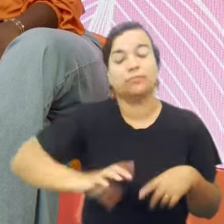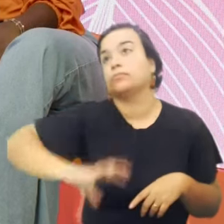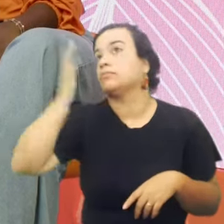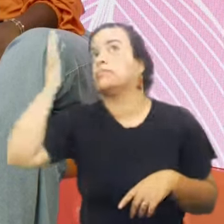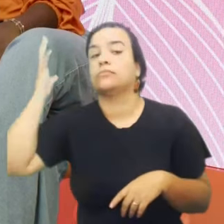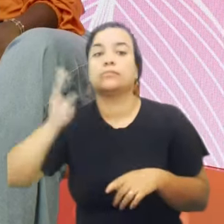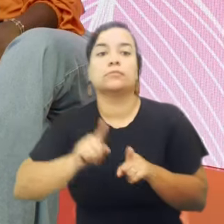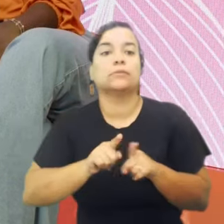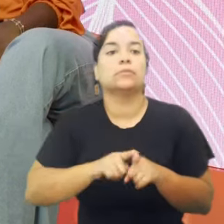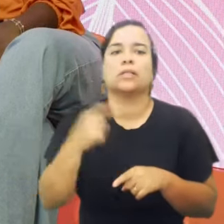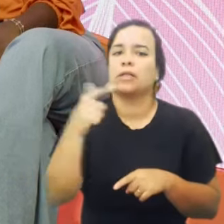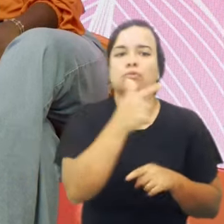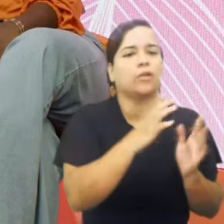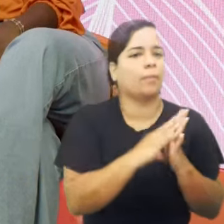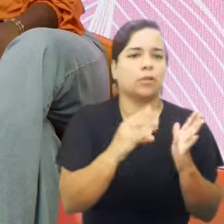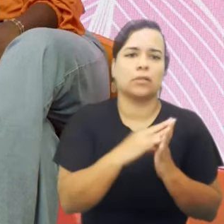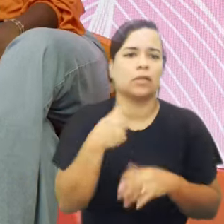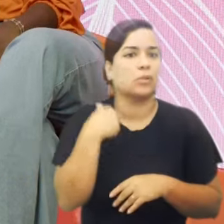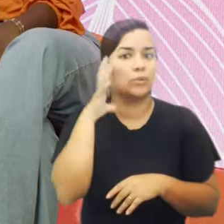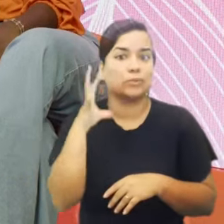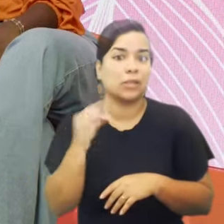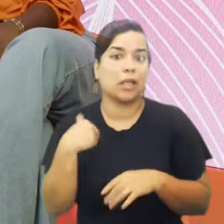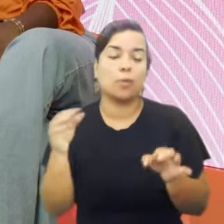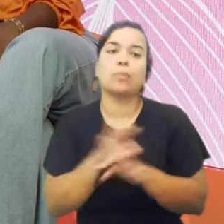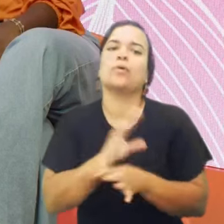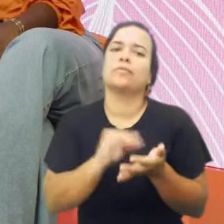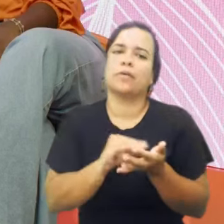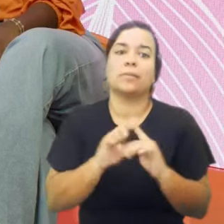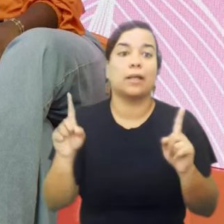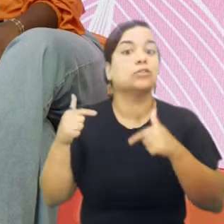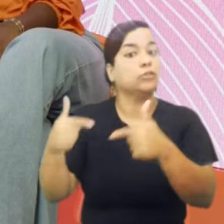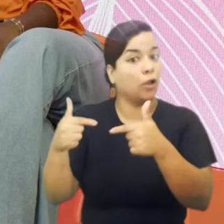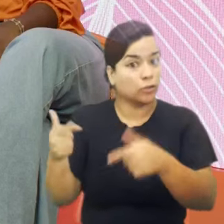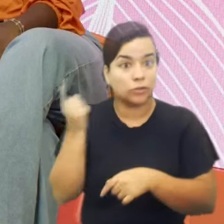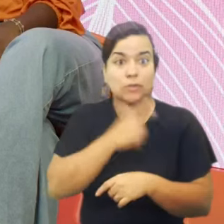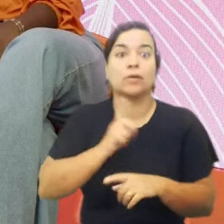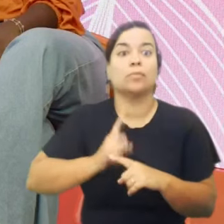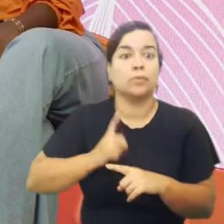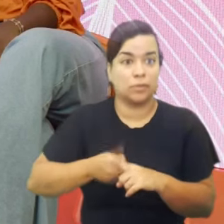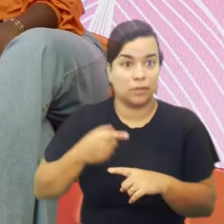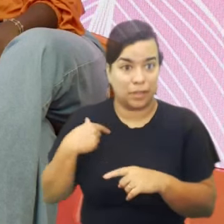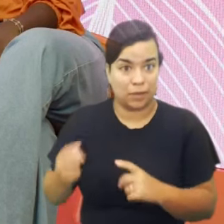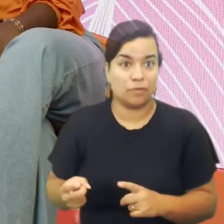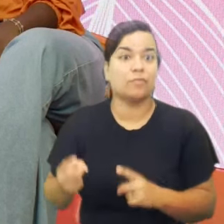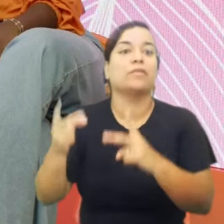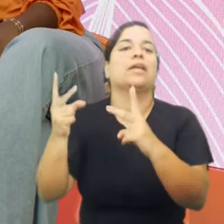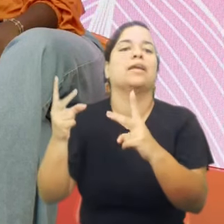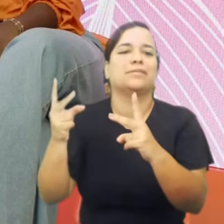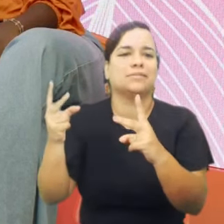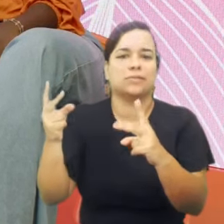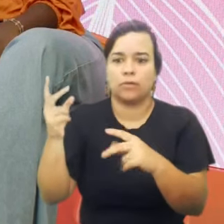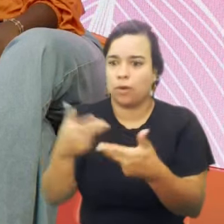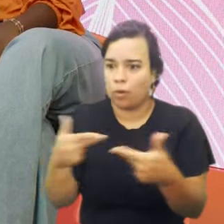susto e porque não existia modelo e porque eu não estava pronta para empreender. E tive sorte, porque o que eu faço é vender picolé na praia.